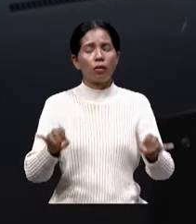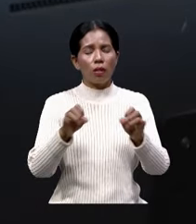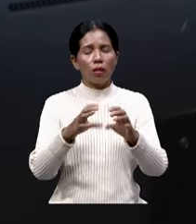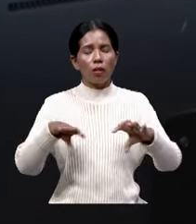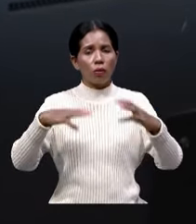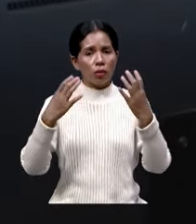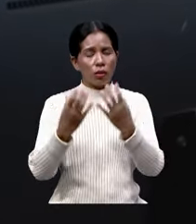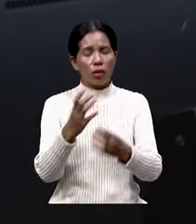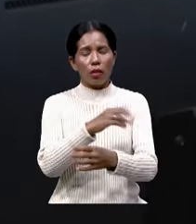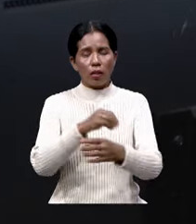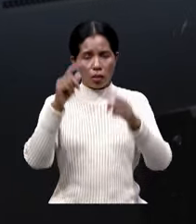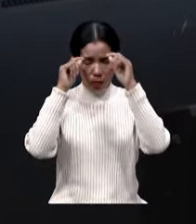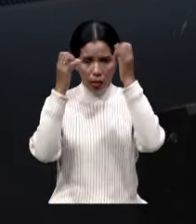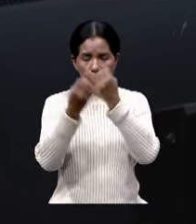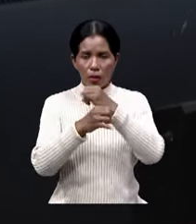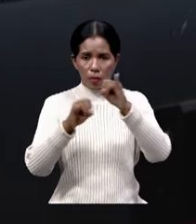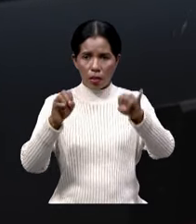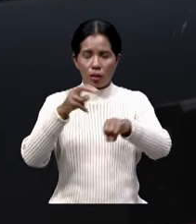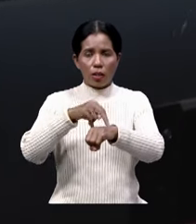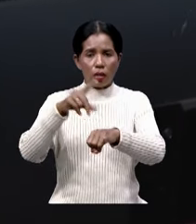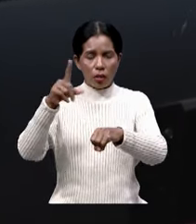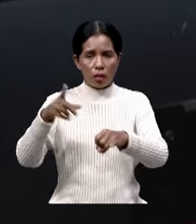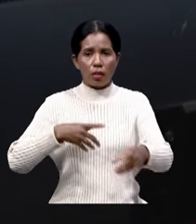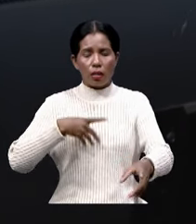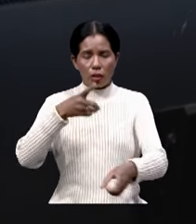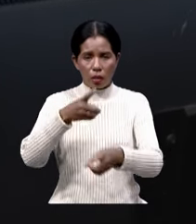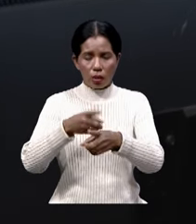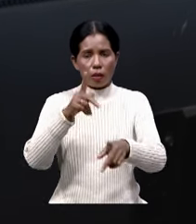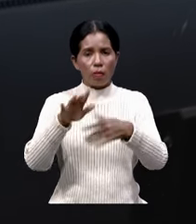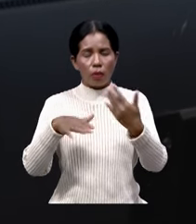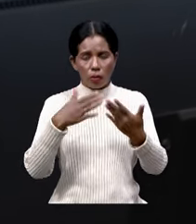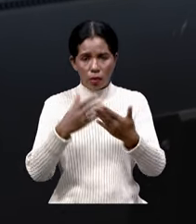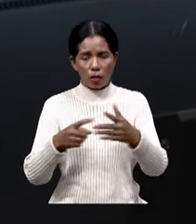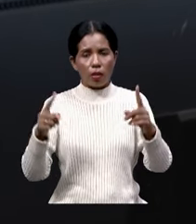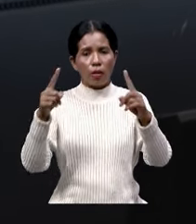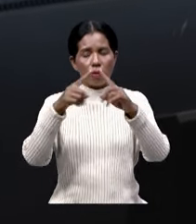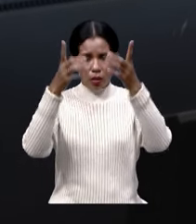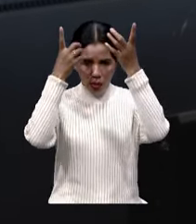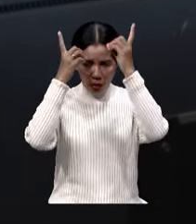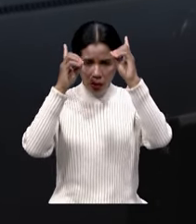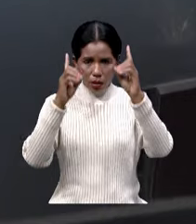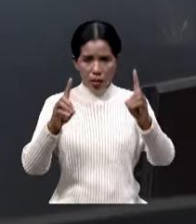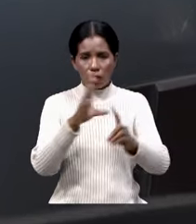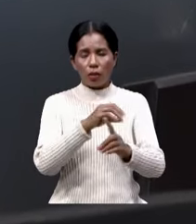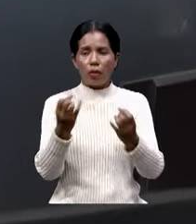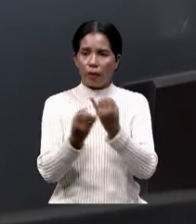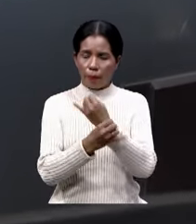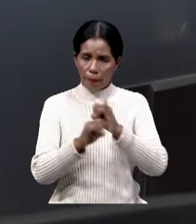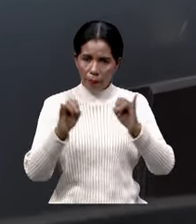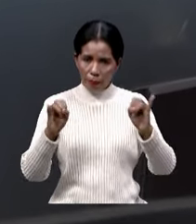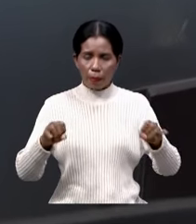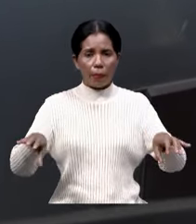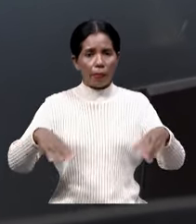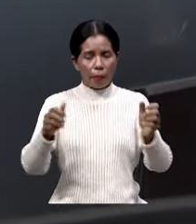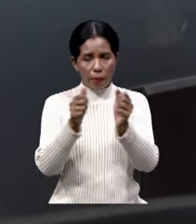o princípio independência nacional no direito povo siranian ba autodeterminação no independência, no